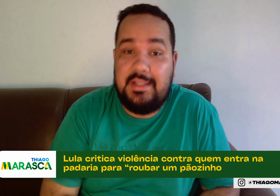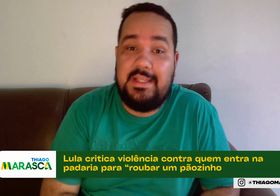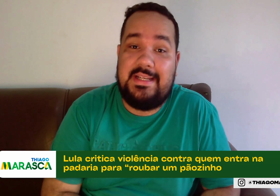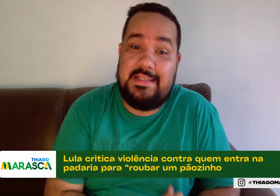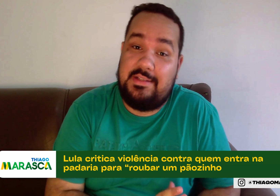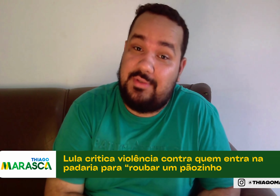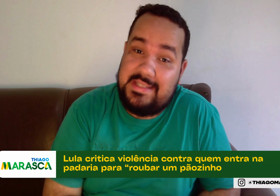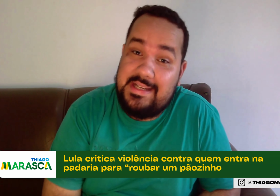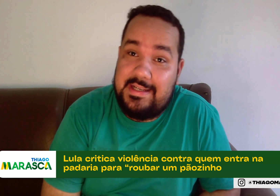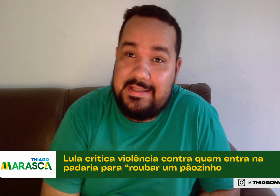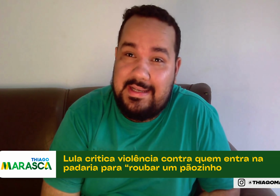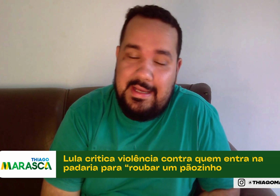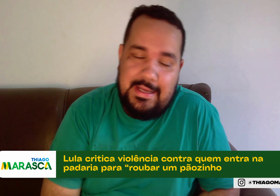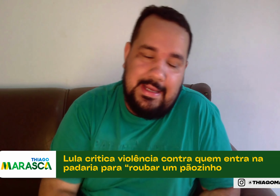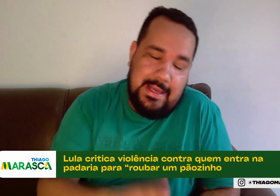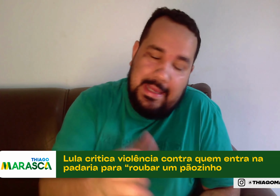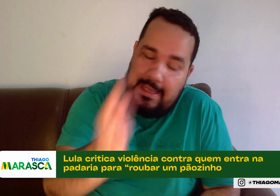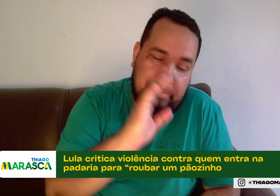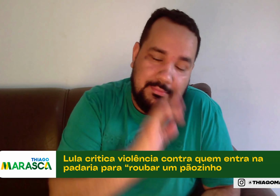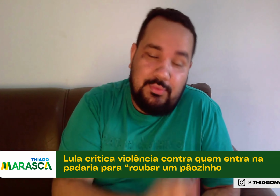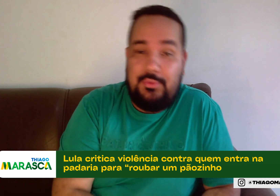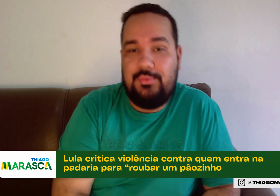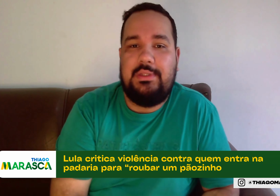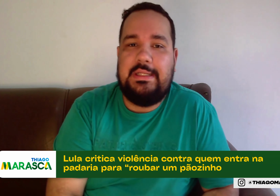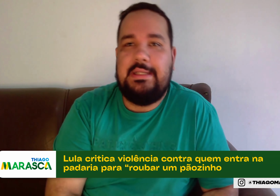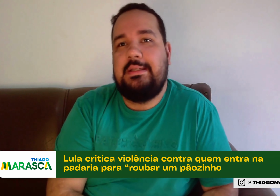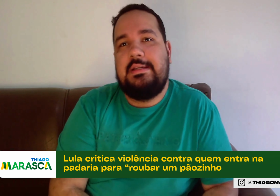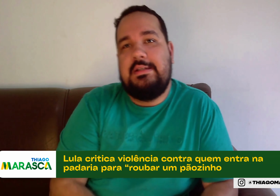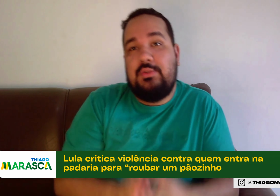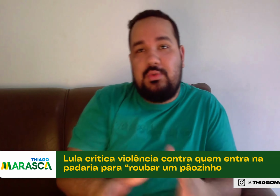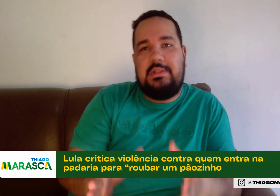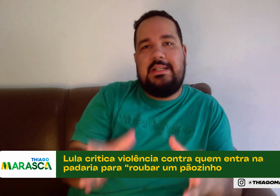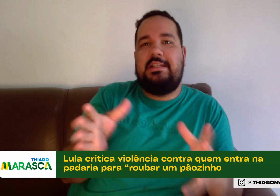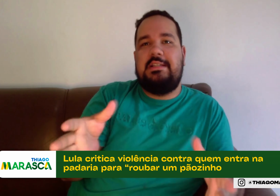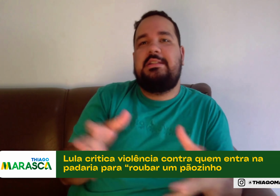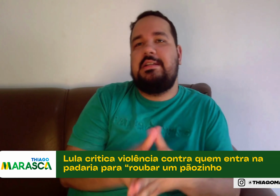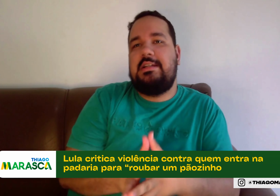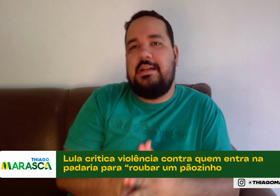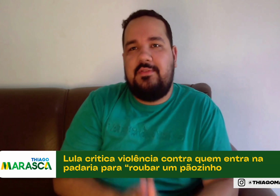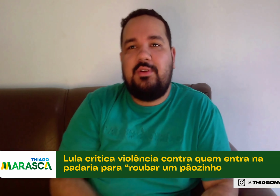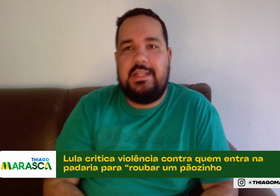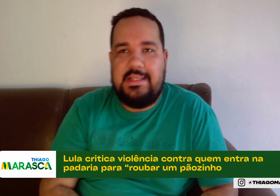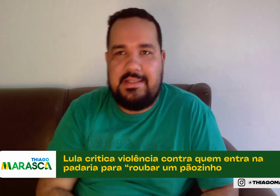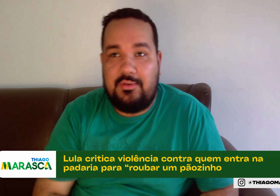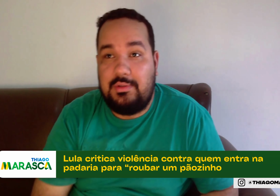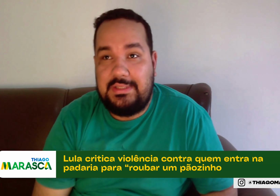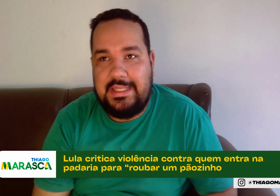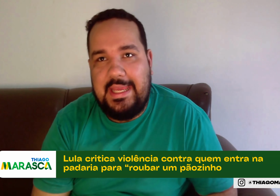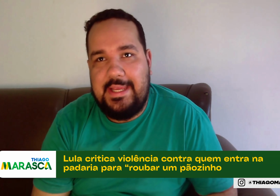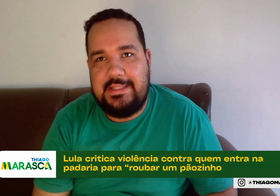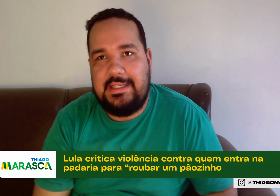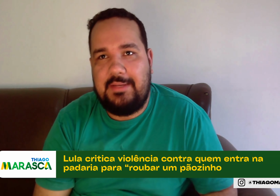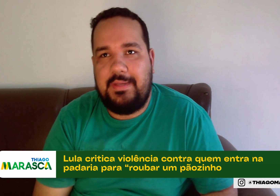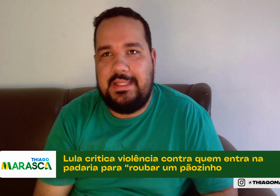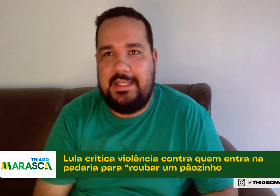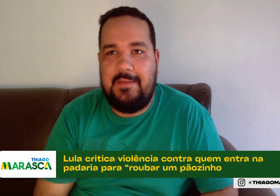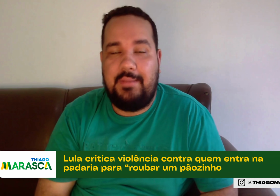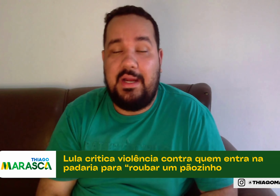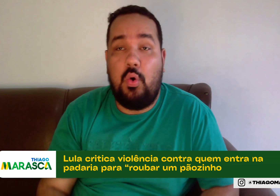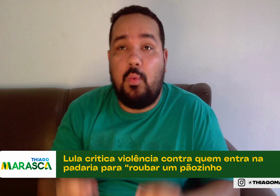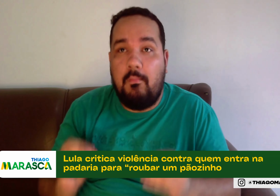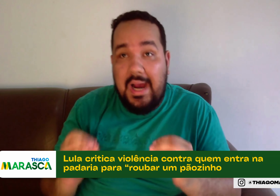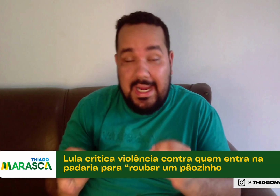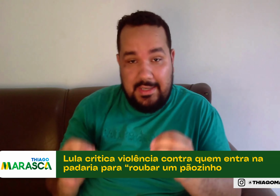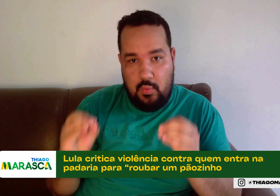que tá rodando aí nas redes sociais é do Lula né Lula crítica violência contra quem entra na padaria